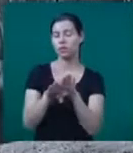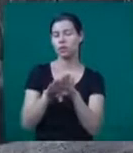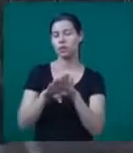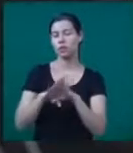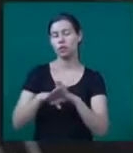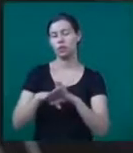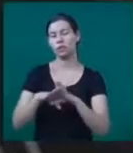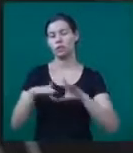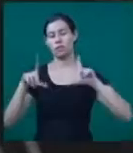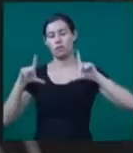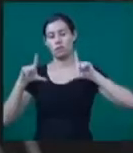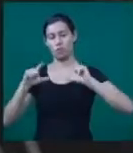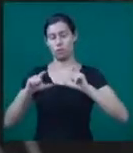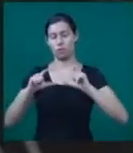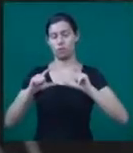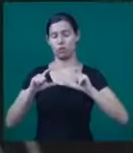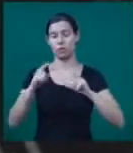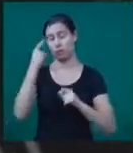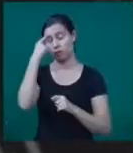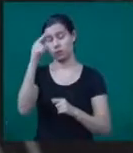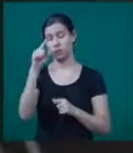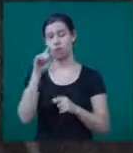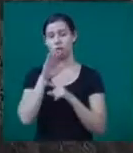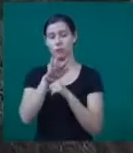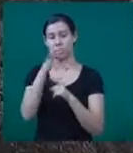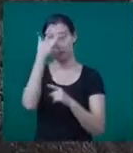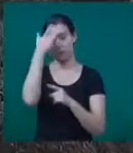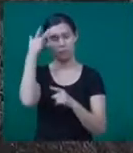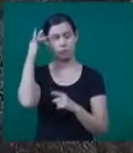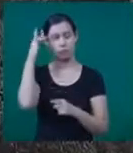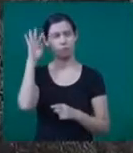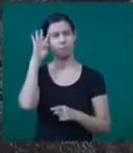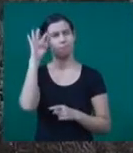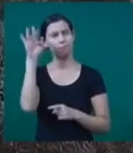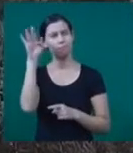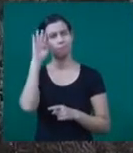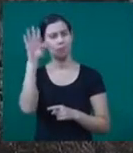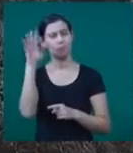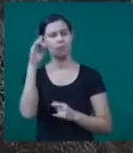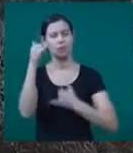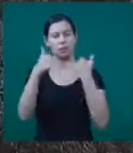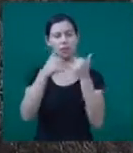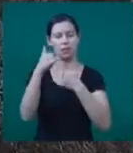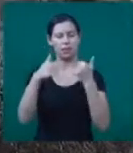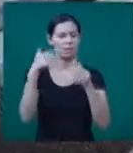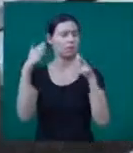fazer as pessoas refletirem sobre as opções de lazer nos tempos atuais.